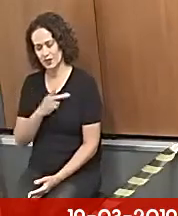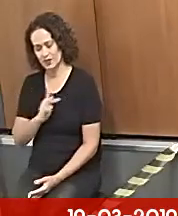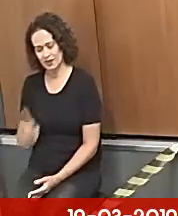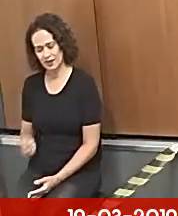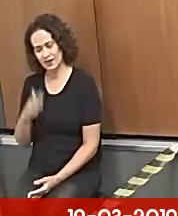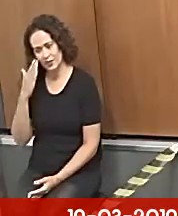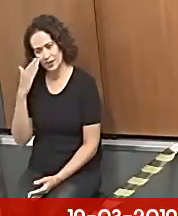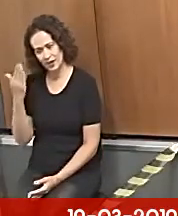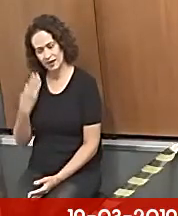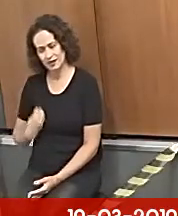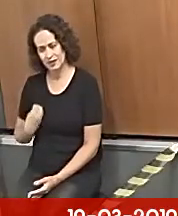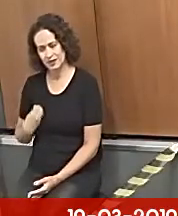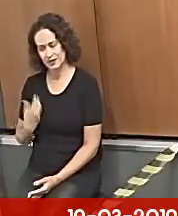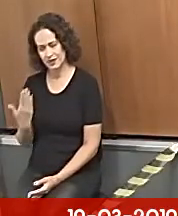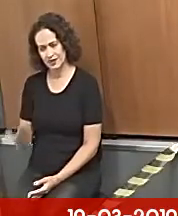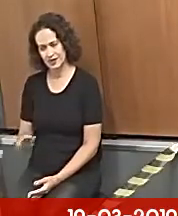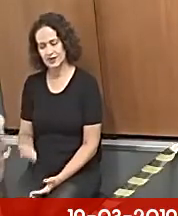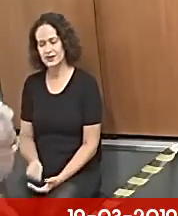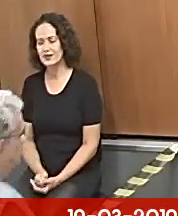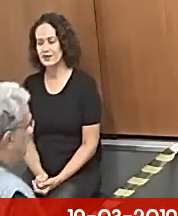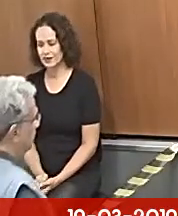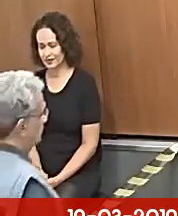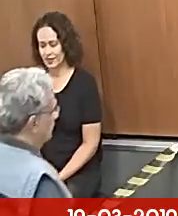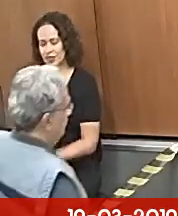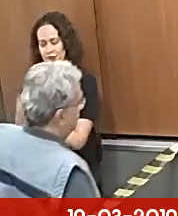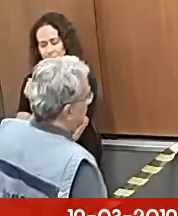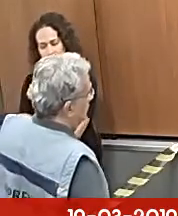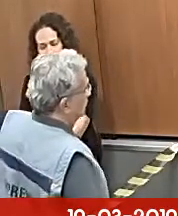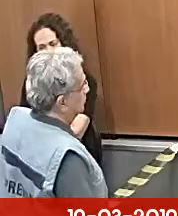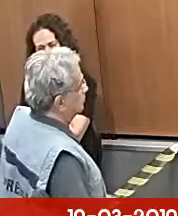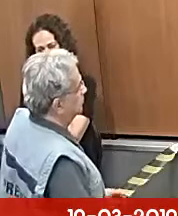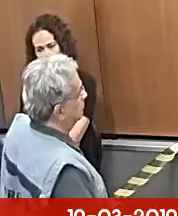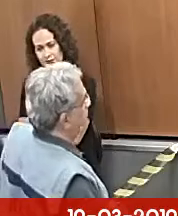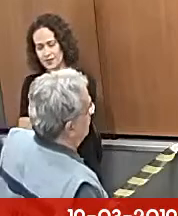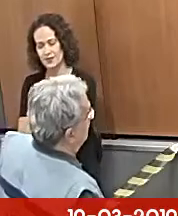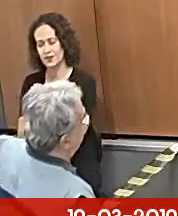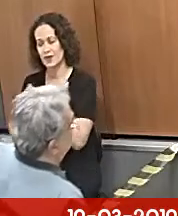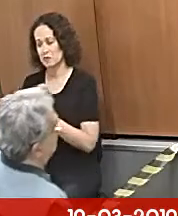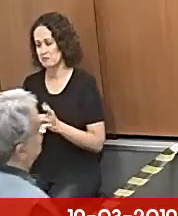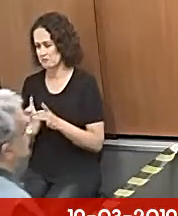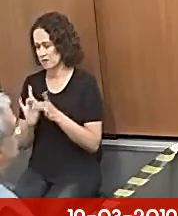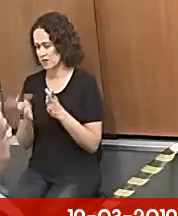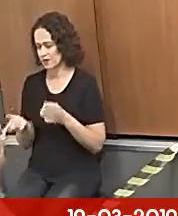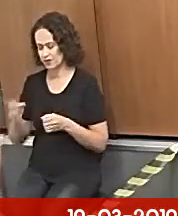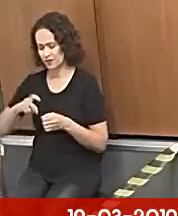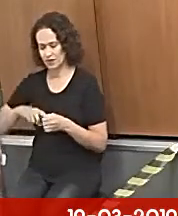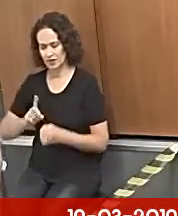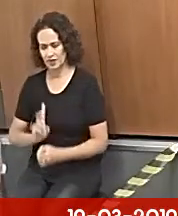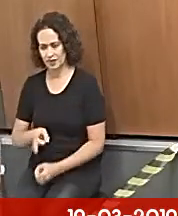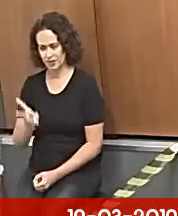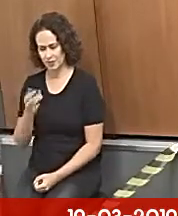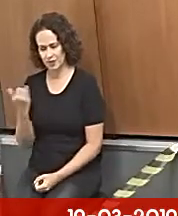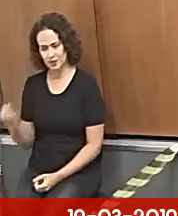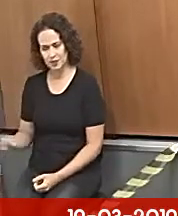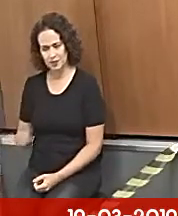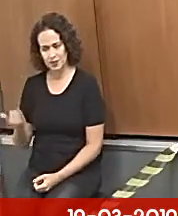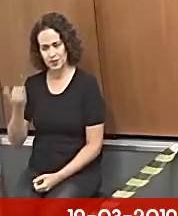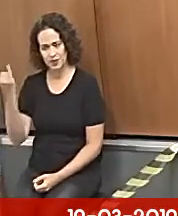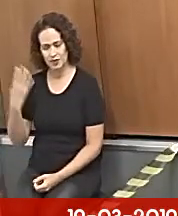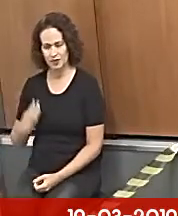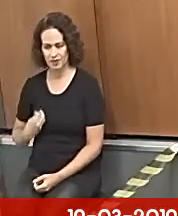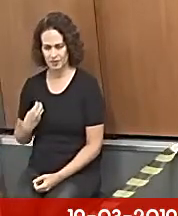pela presença mil leva o nosso abraço e quando puder venha sempre importante presença do senhor